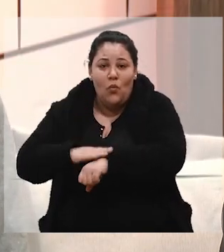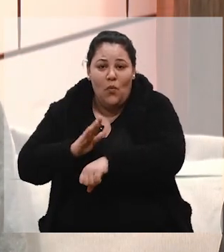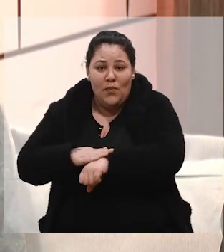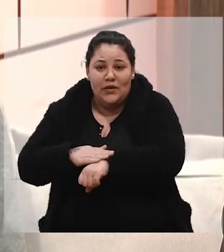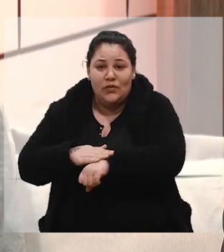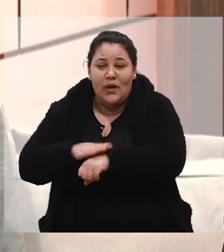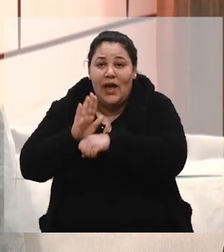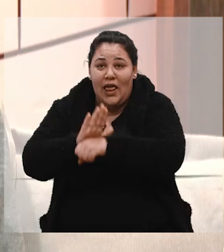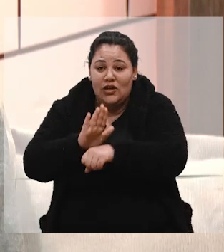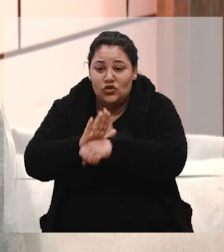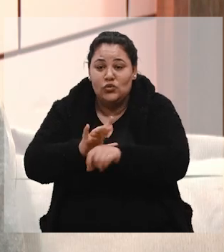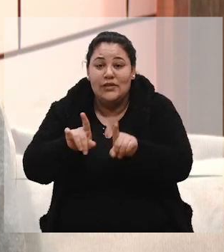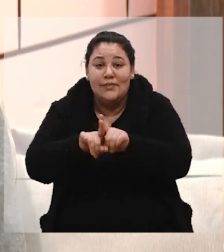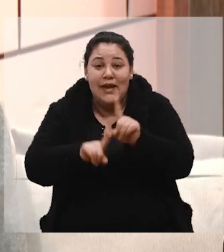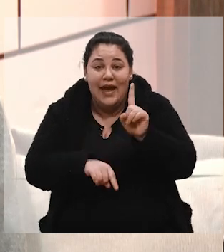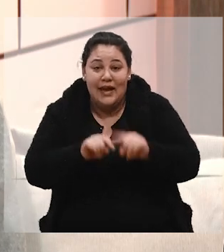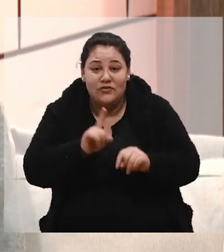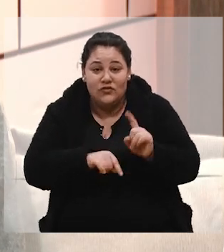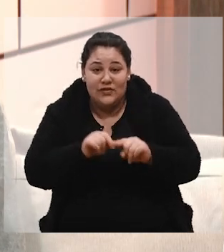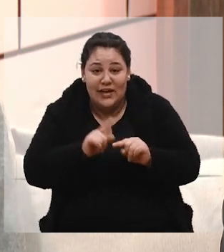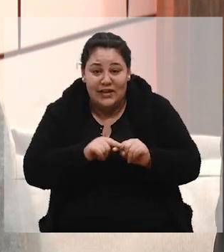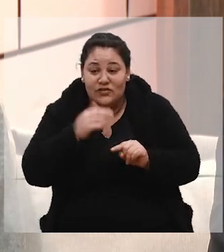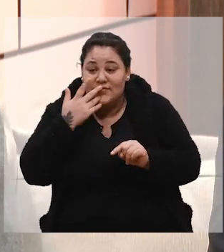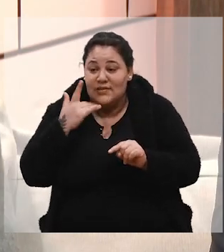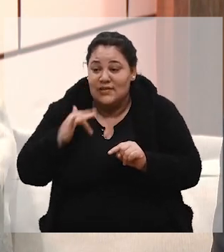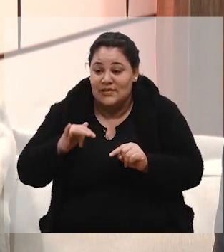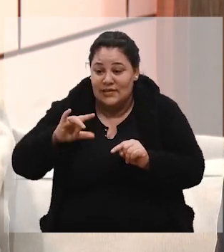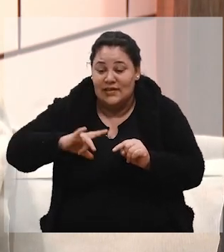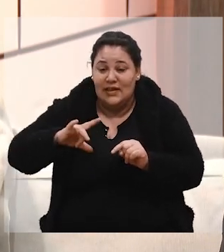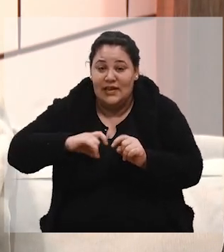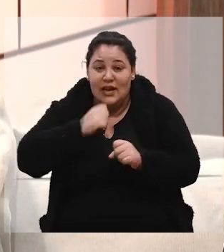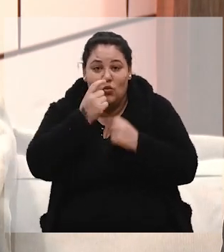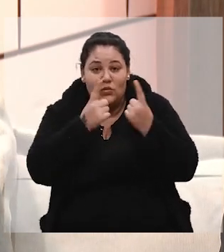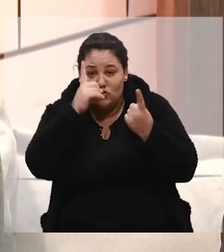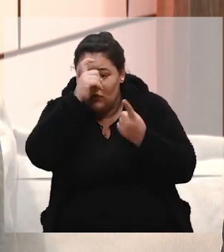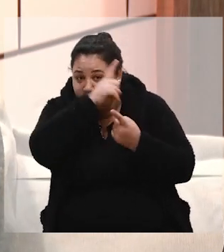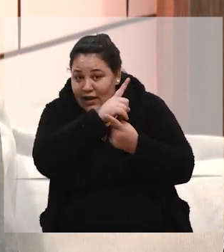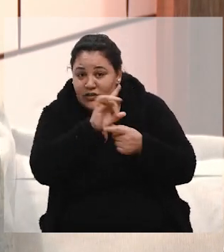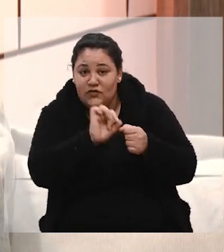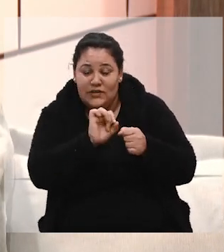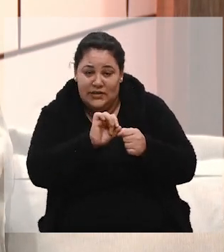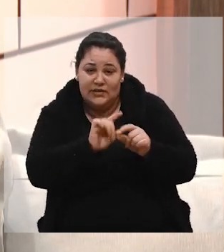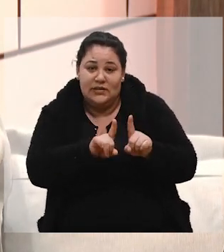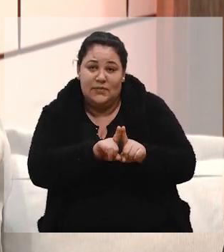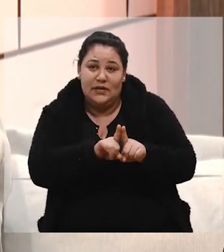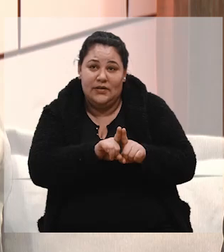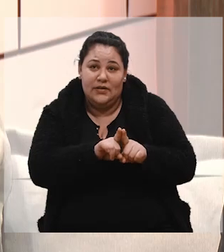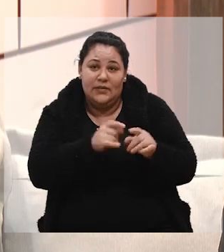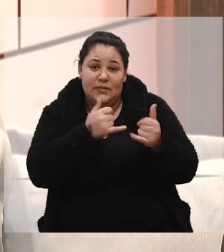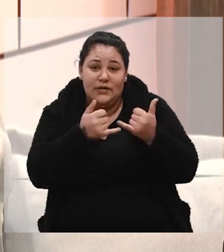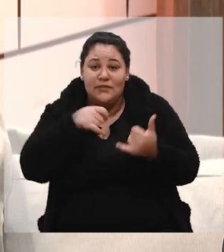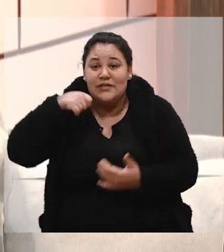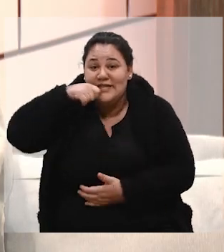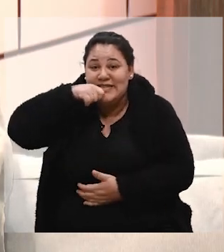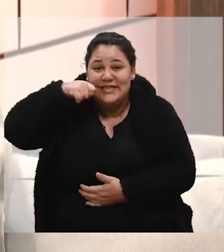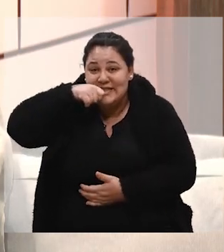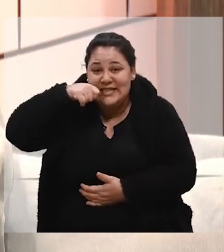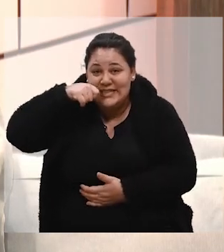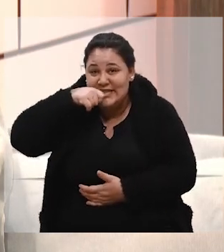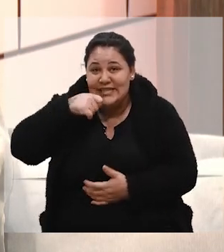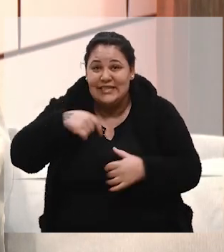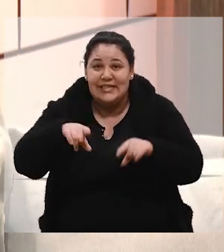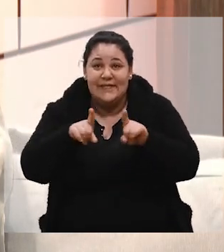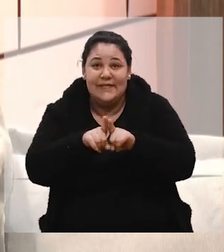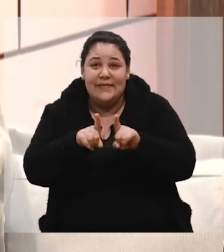ela serve para auxiliar a atividades que a criança tem alguma dificuldade de fazer, como a escovação